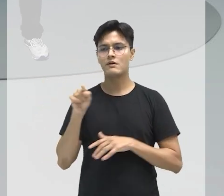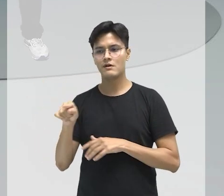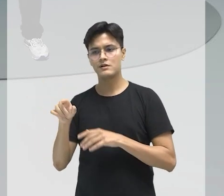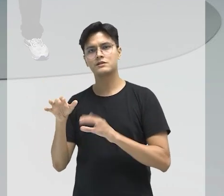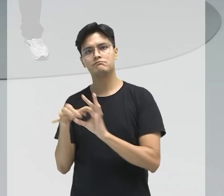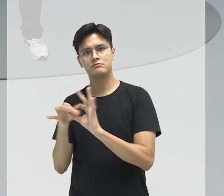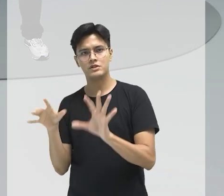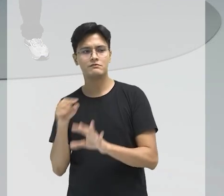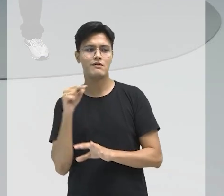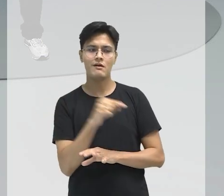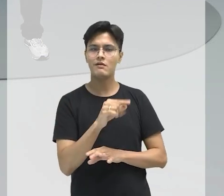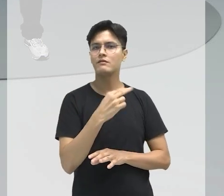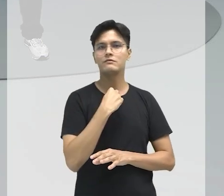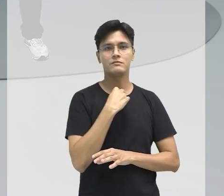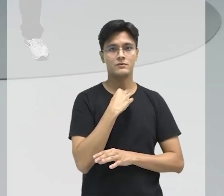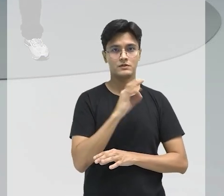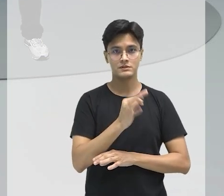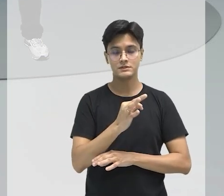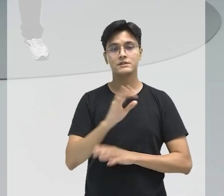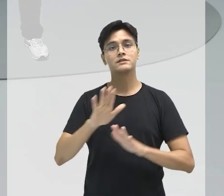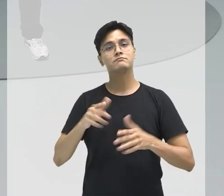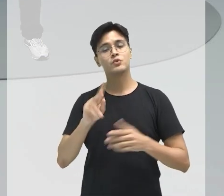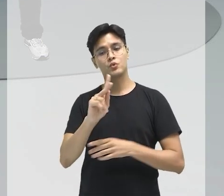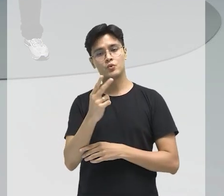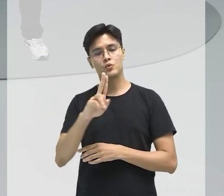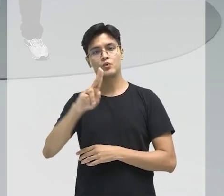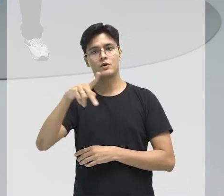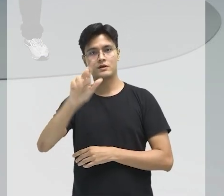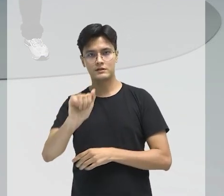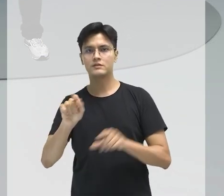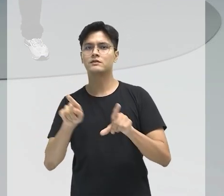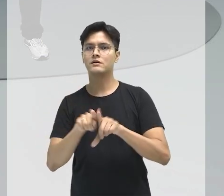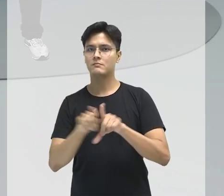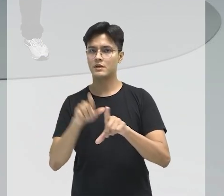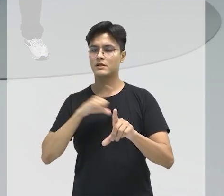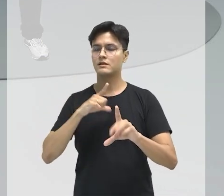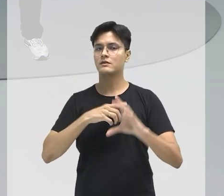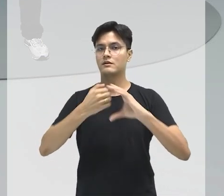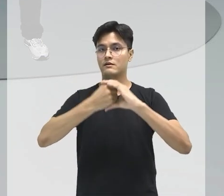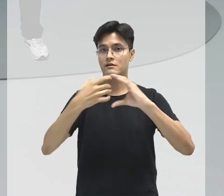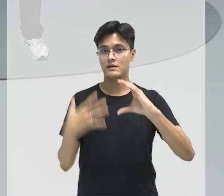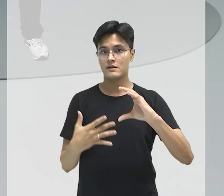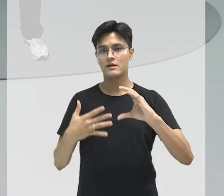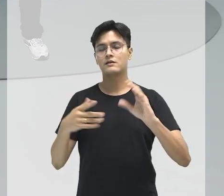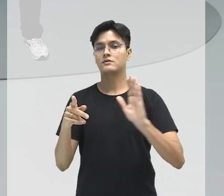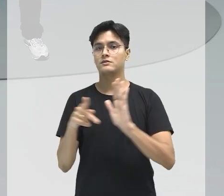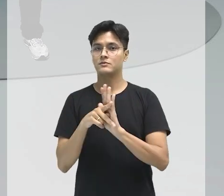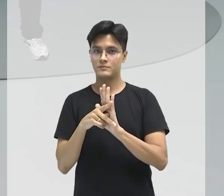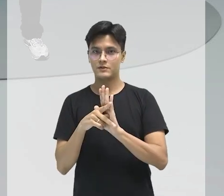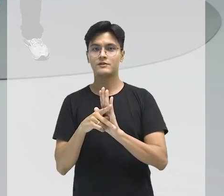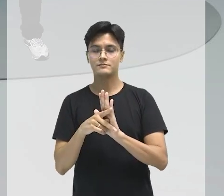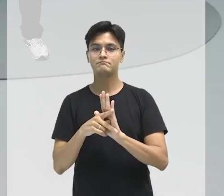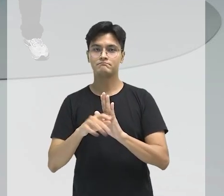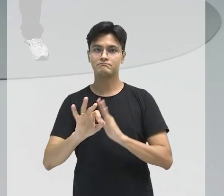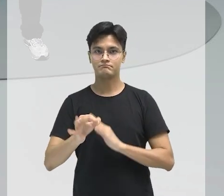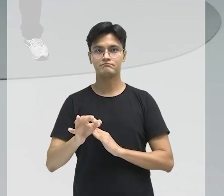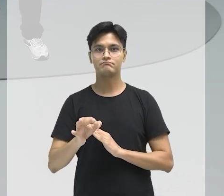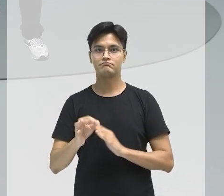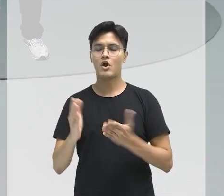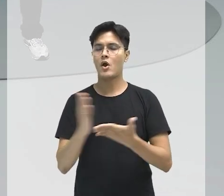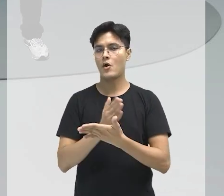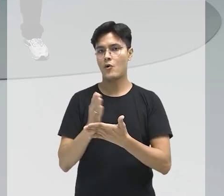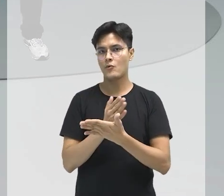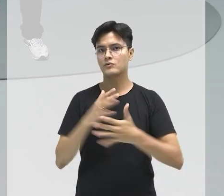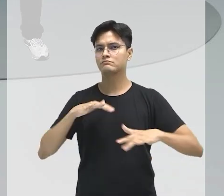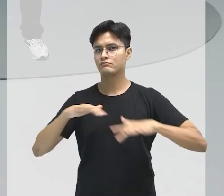né? No caso do Uka-Uka também tem as suas particularidades, né? Que a luta tem, de